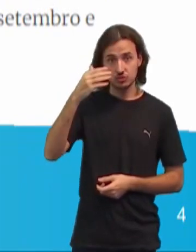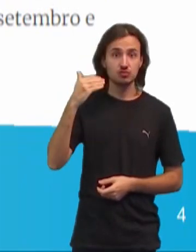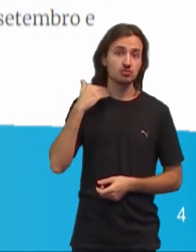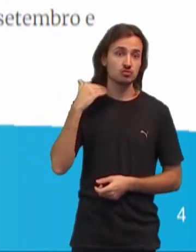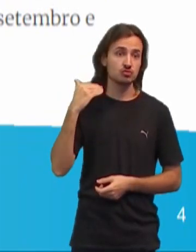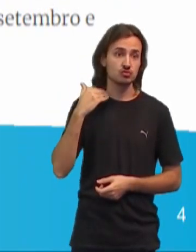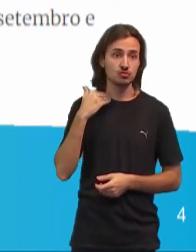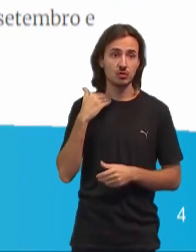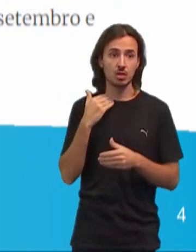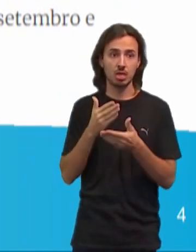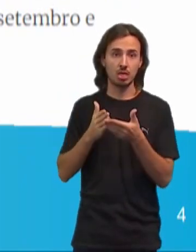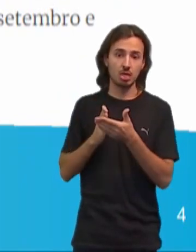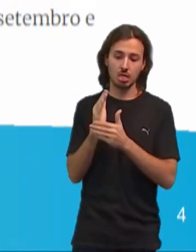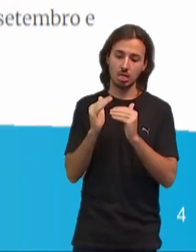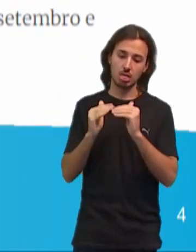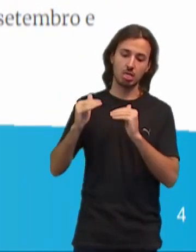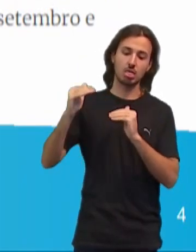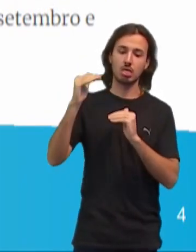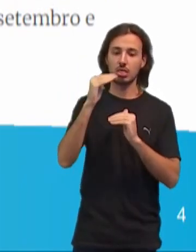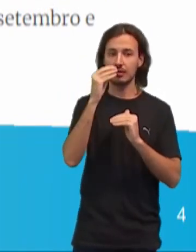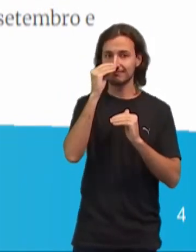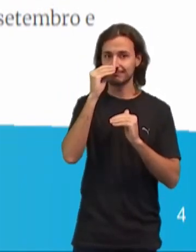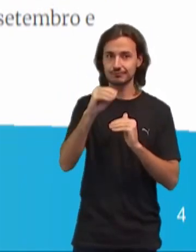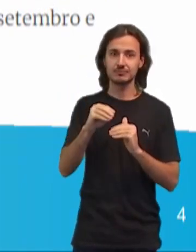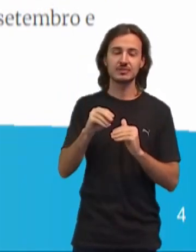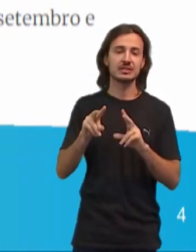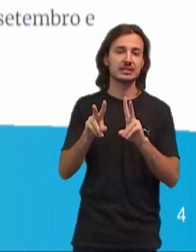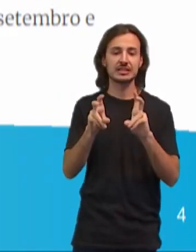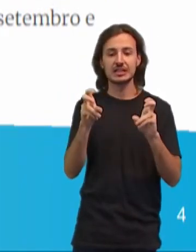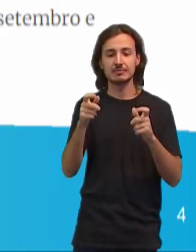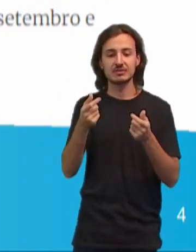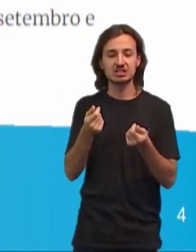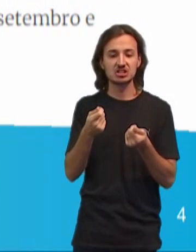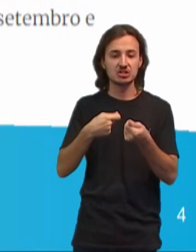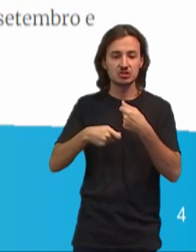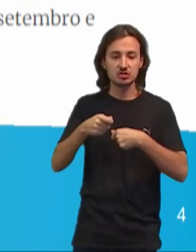limite constitucional de despesas em relação às receitas correntes no